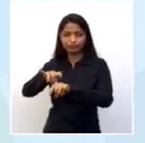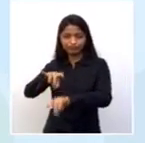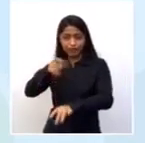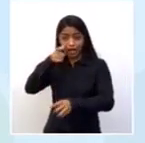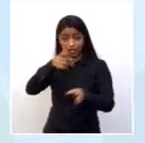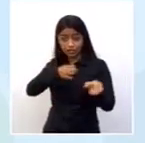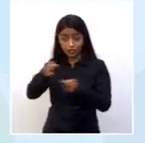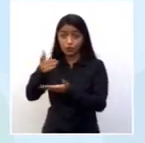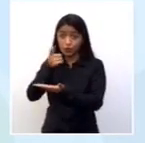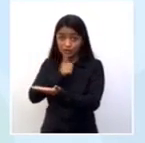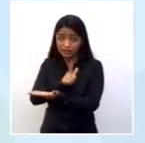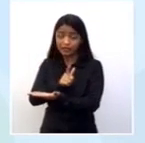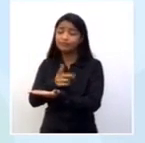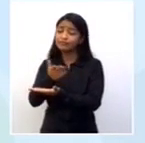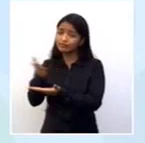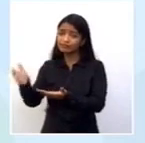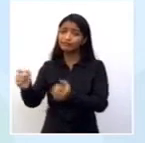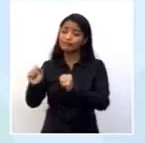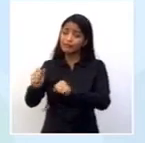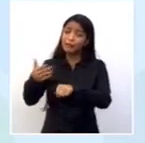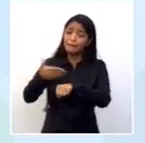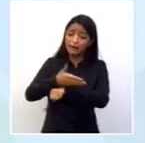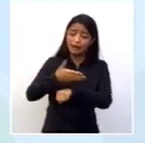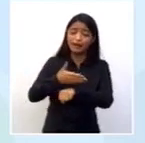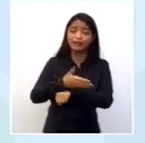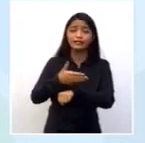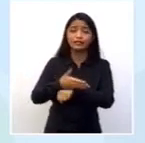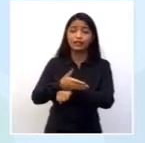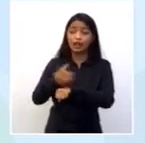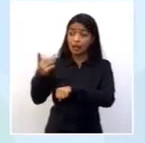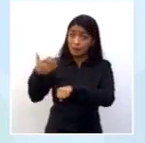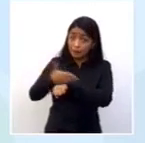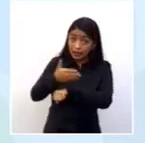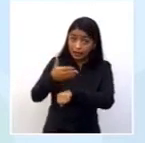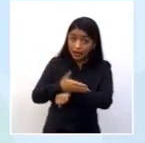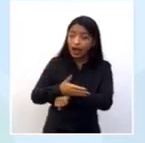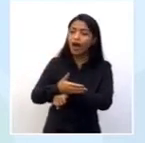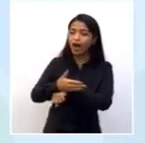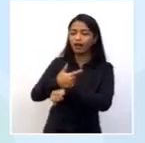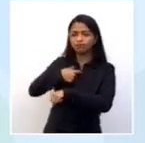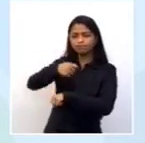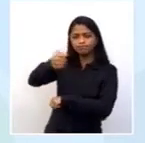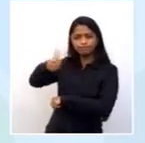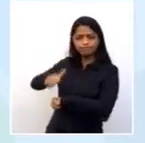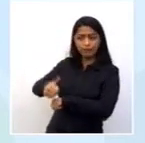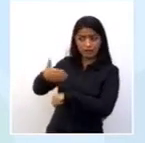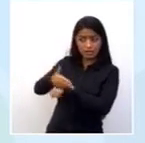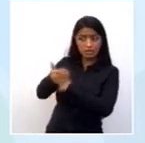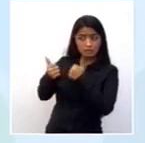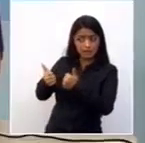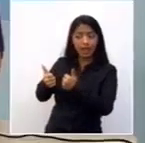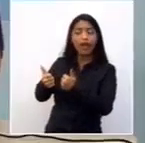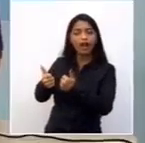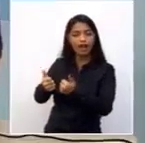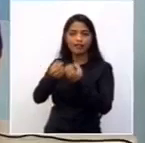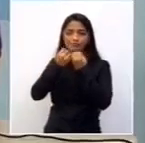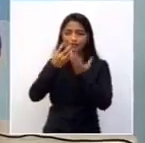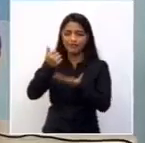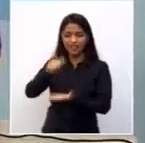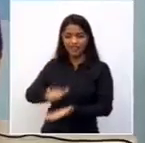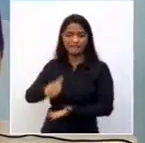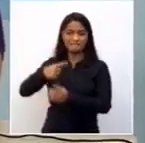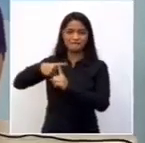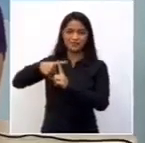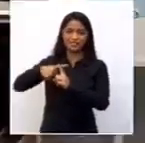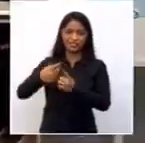a participação deles poderá ser considerada para compor as notas do bimestre. Então é isso, se o estudante ele tem